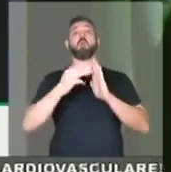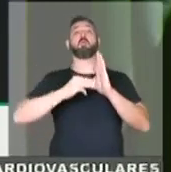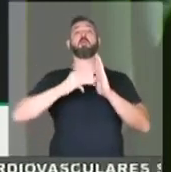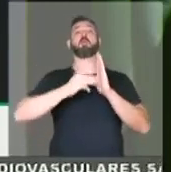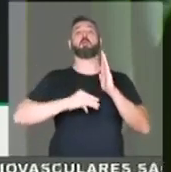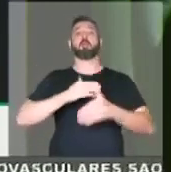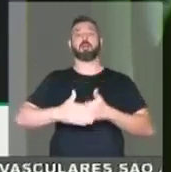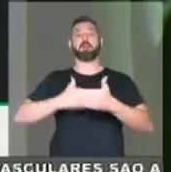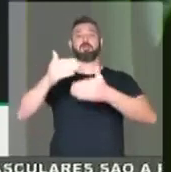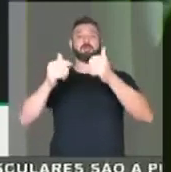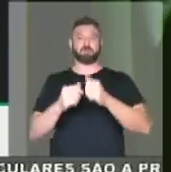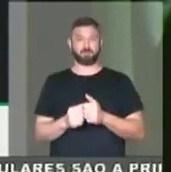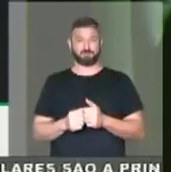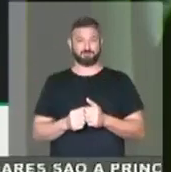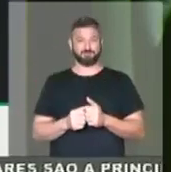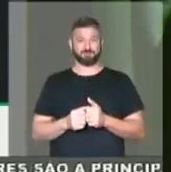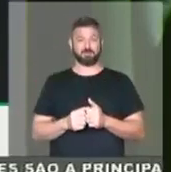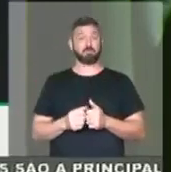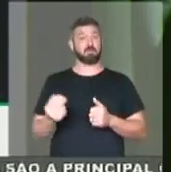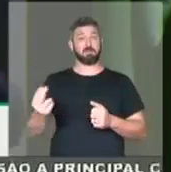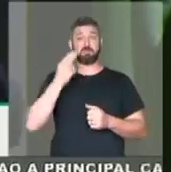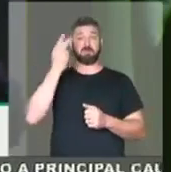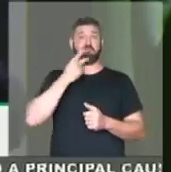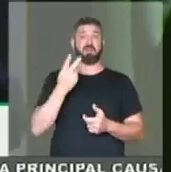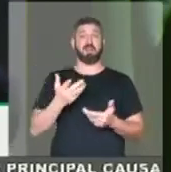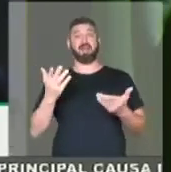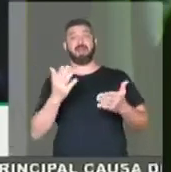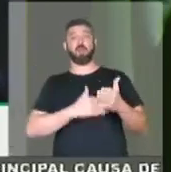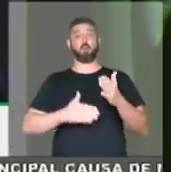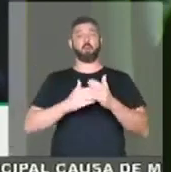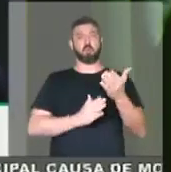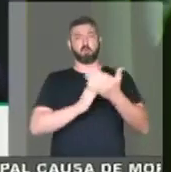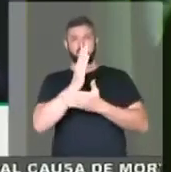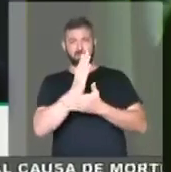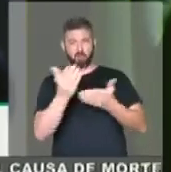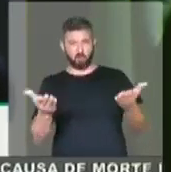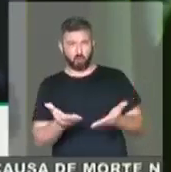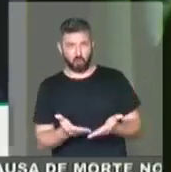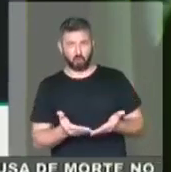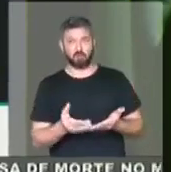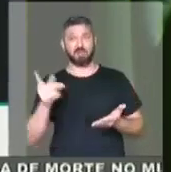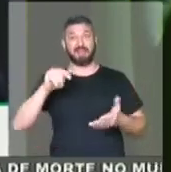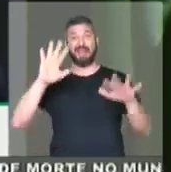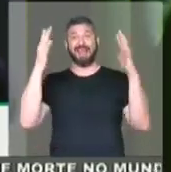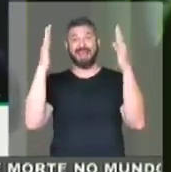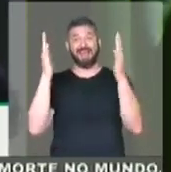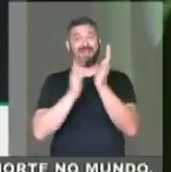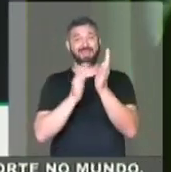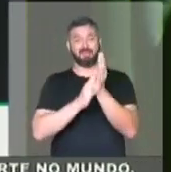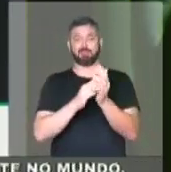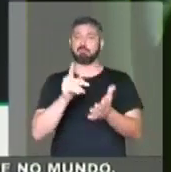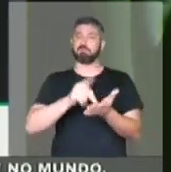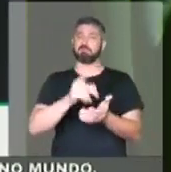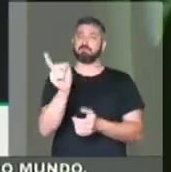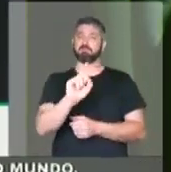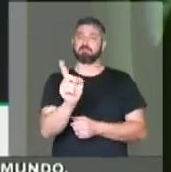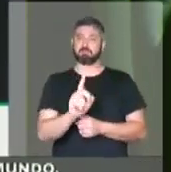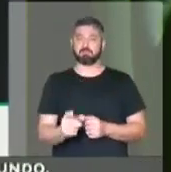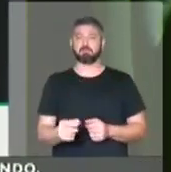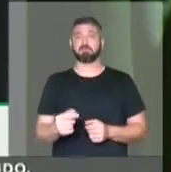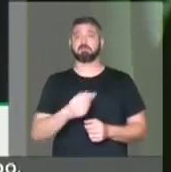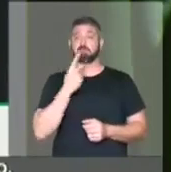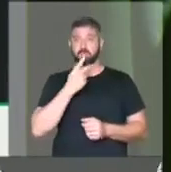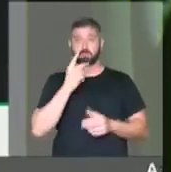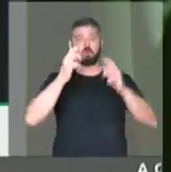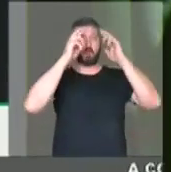dos avanços. E não dá para dizer que tudo que foi aprovado hoje é digno de comemoração, porque não é verdade. E eu